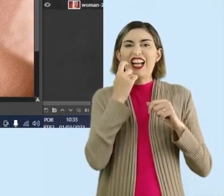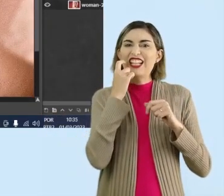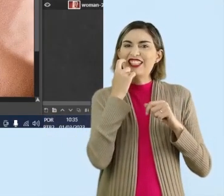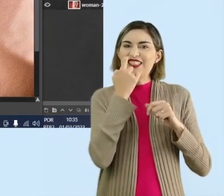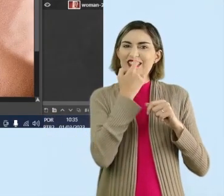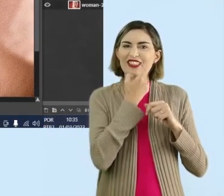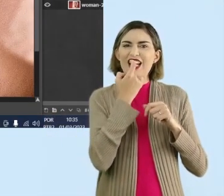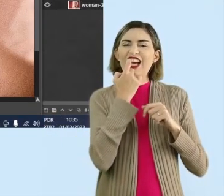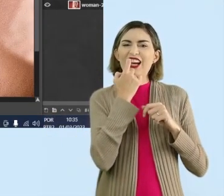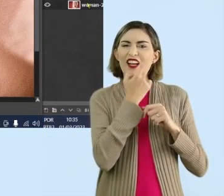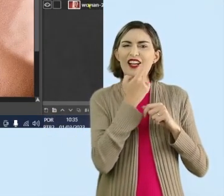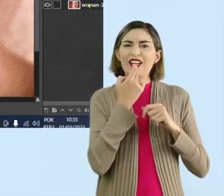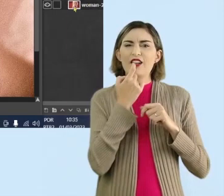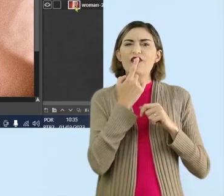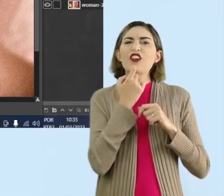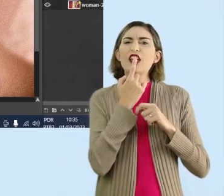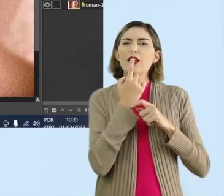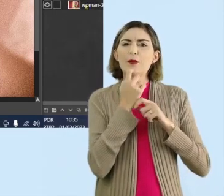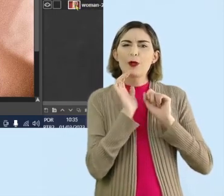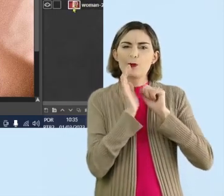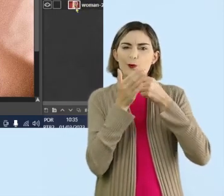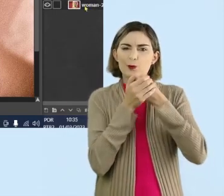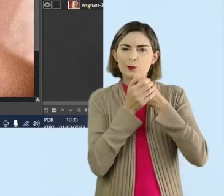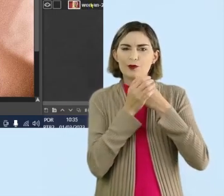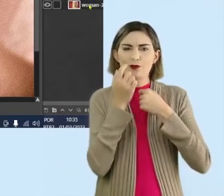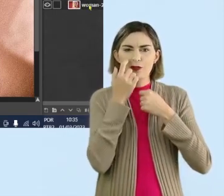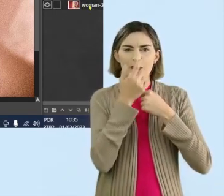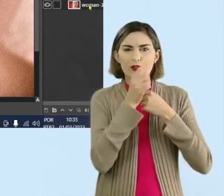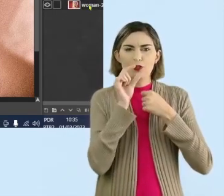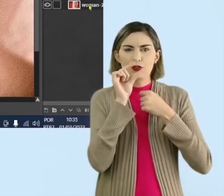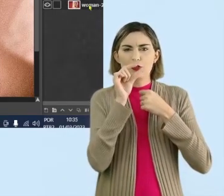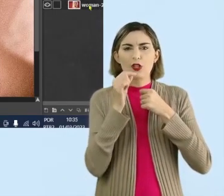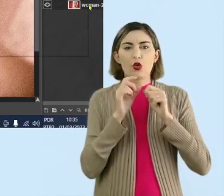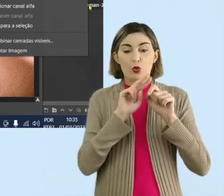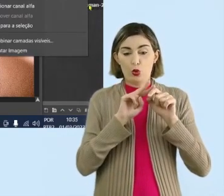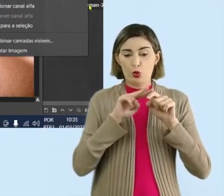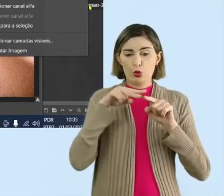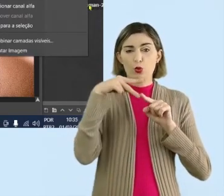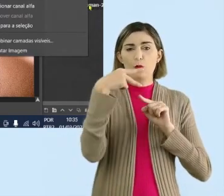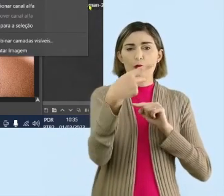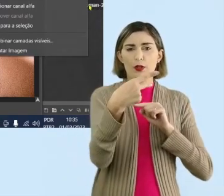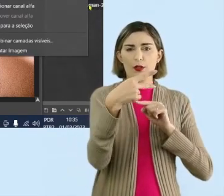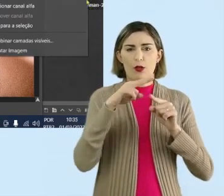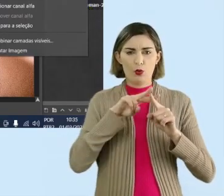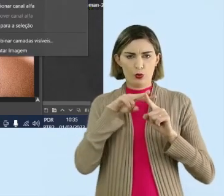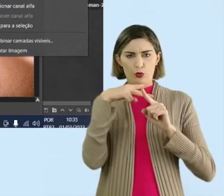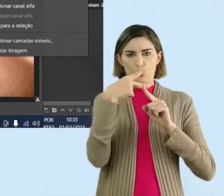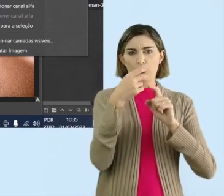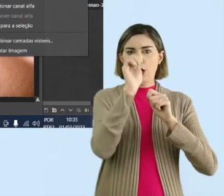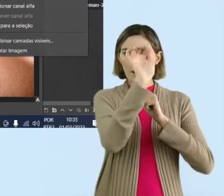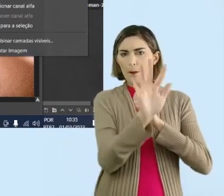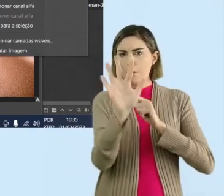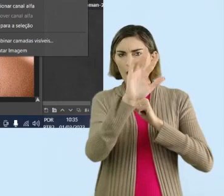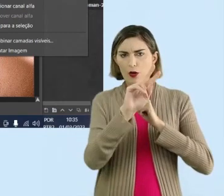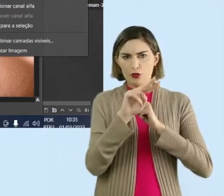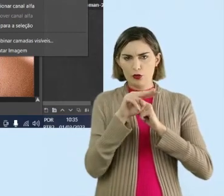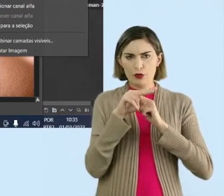vermelho, né? Bem escondido. Vamos duplicar agora na direita aqui, duplicar essa